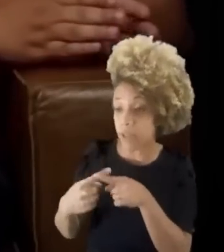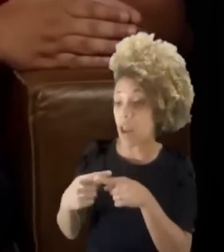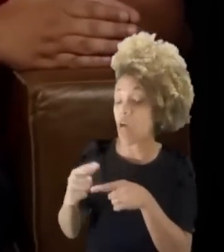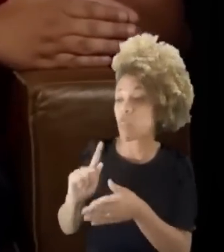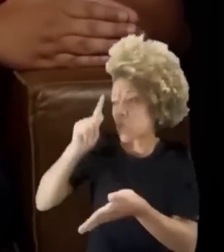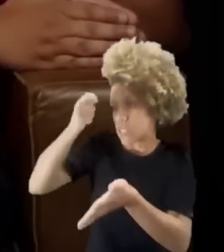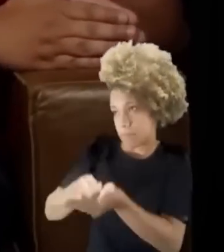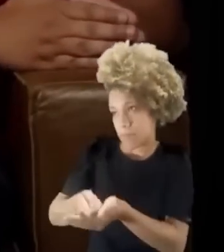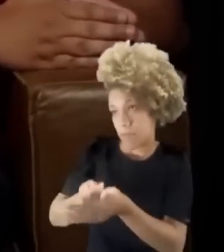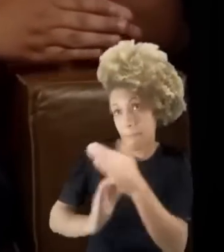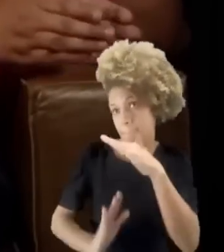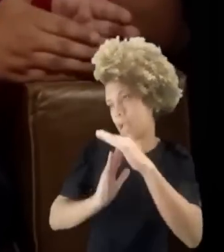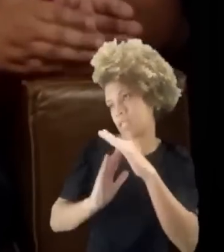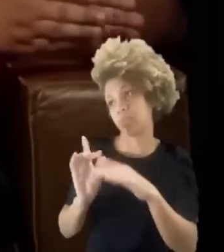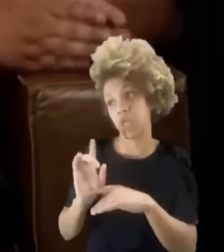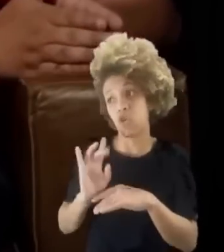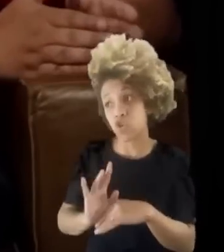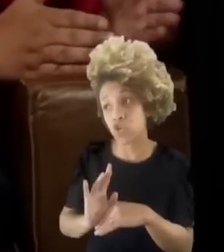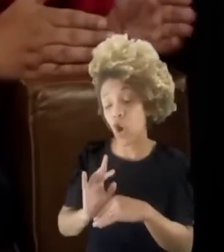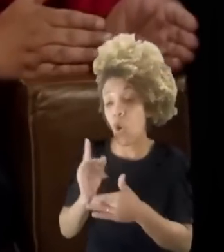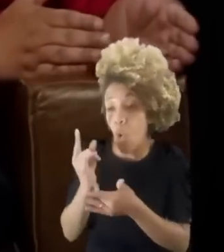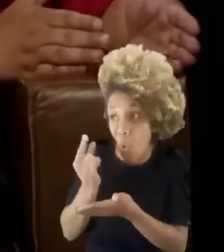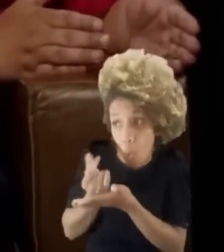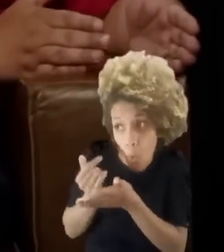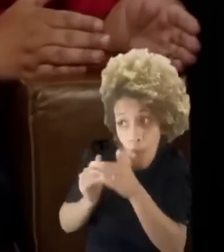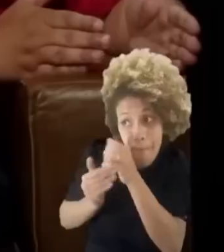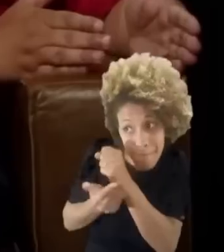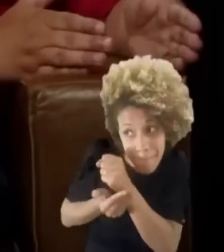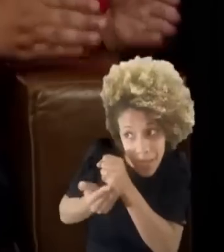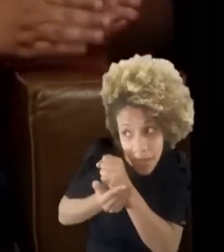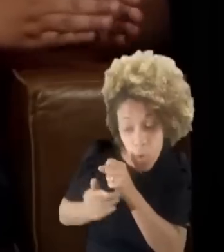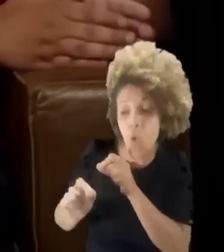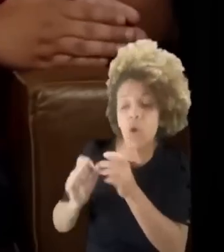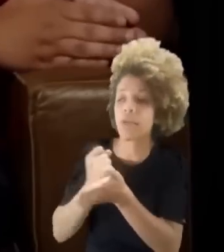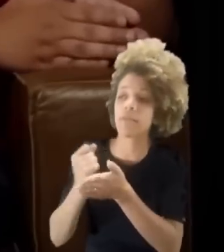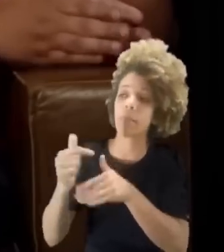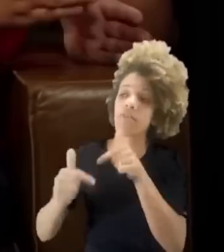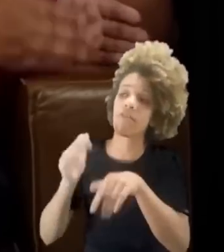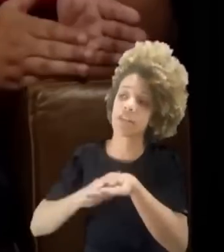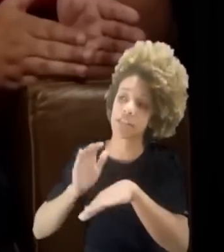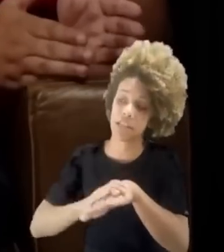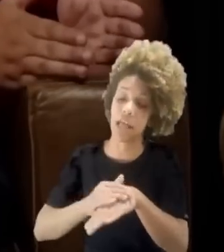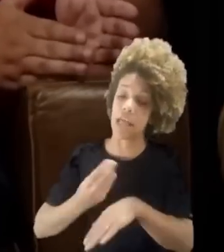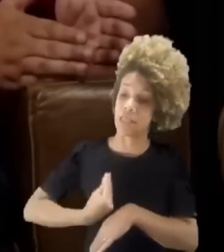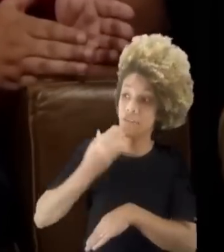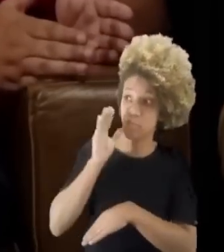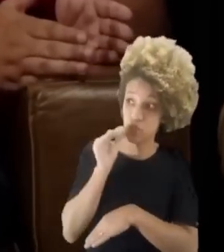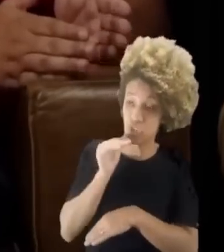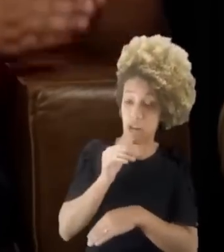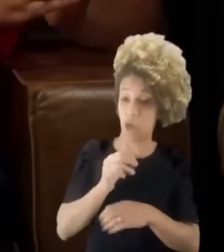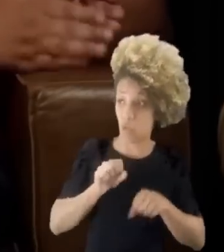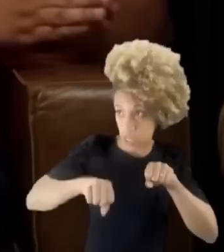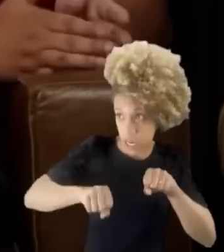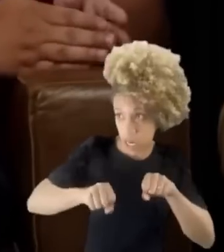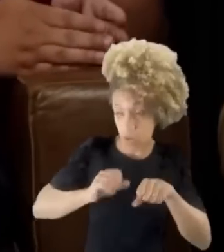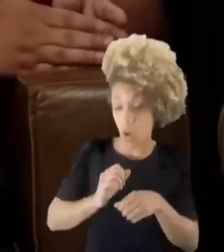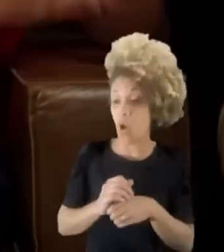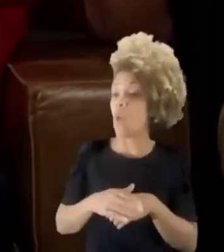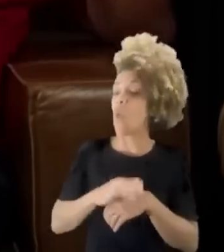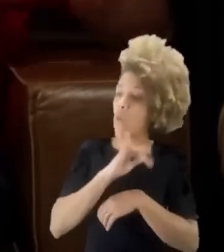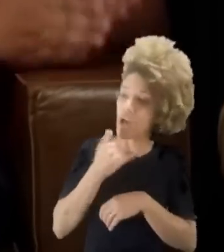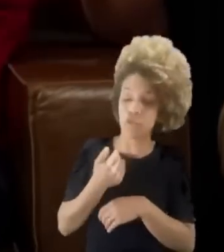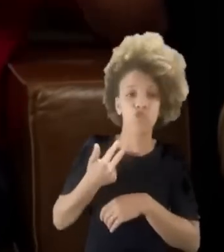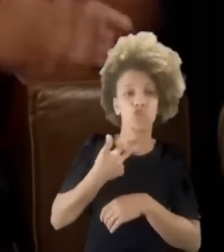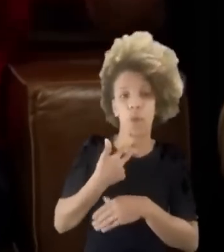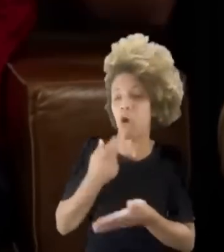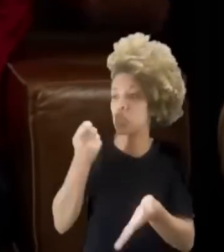de trabalho Ela Não Esta fosse um máximo carteira de trabalho ela estabelece um mínimo O que que a carteira de trabalho eu falei Faria na vida do empregador ela estabeleceria um mínimo